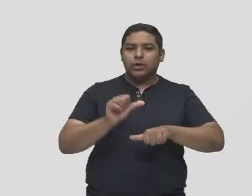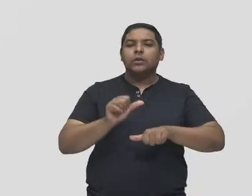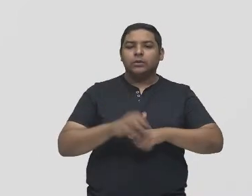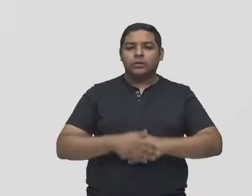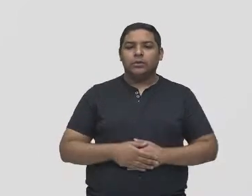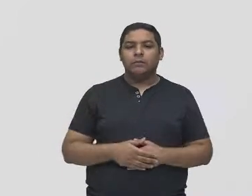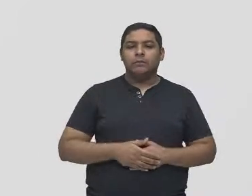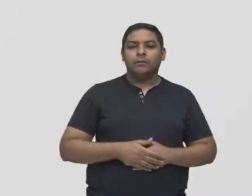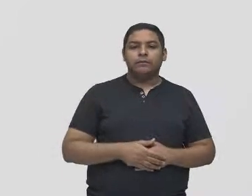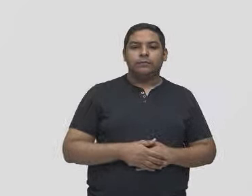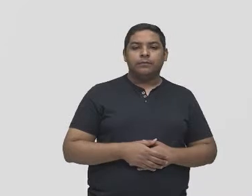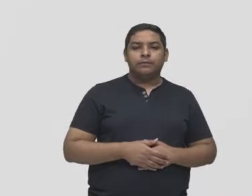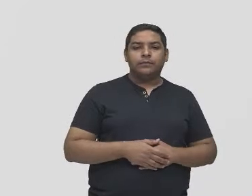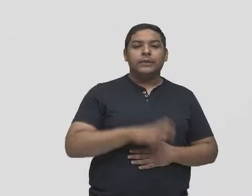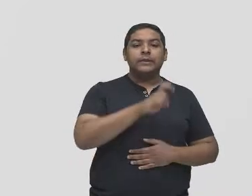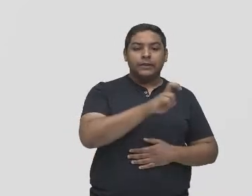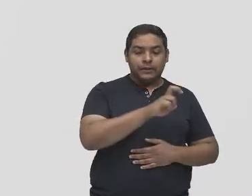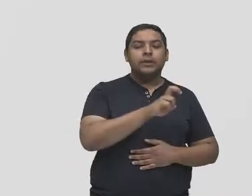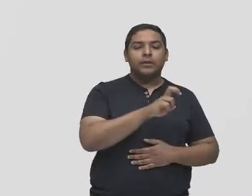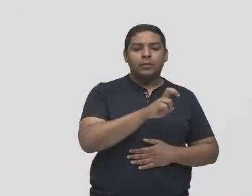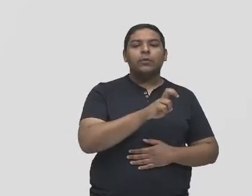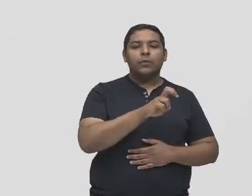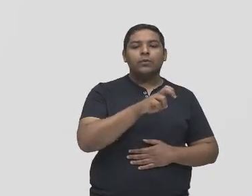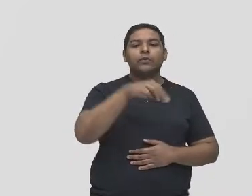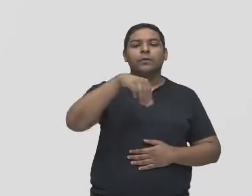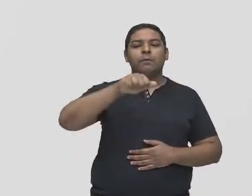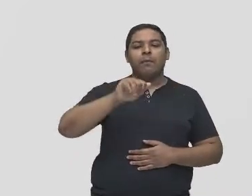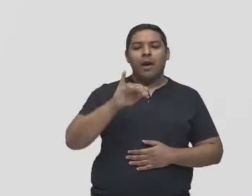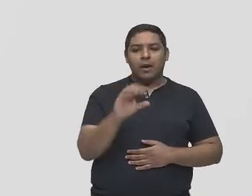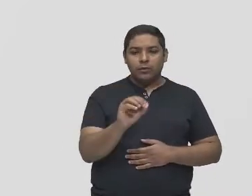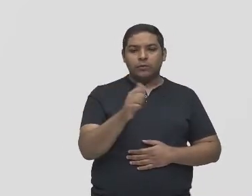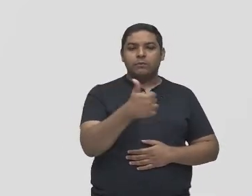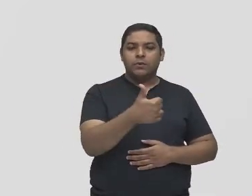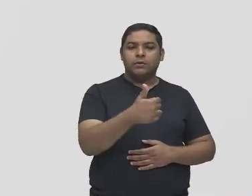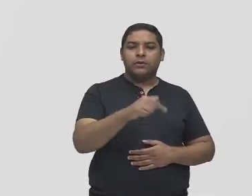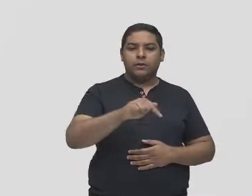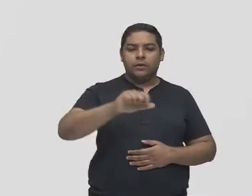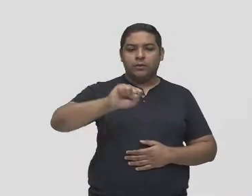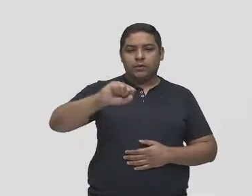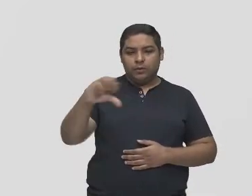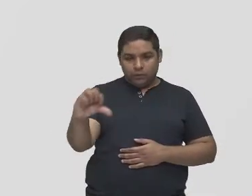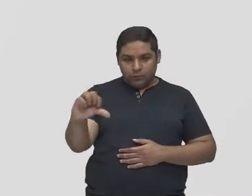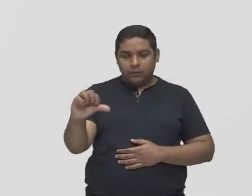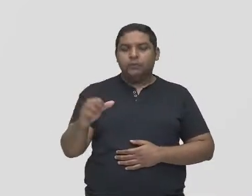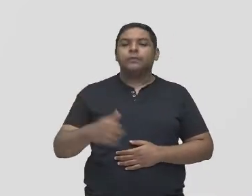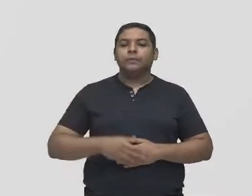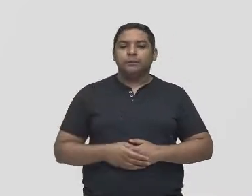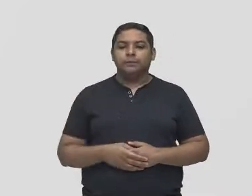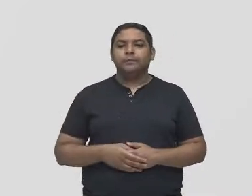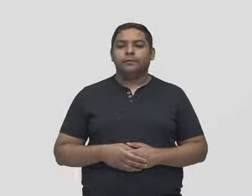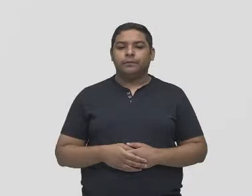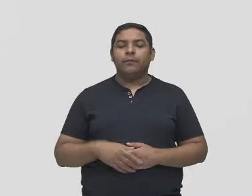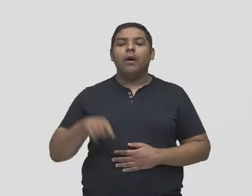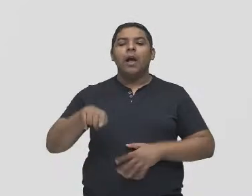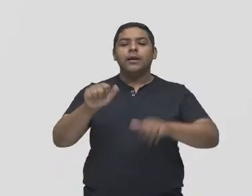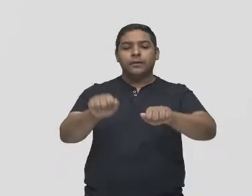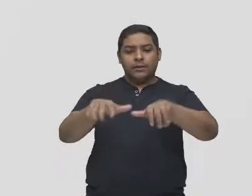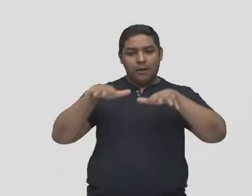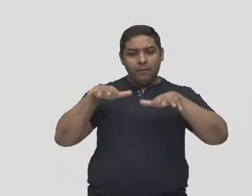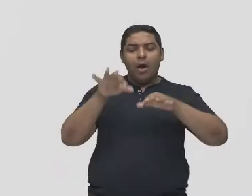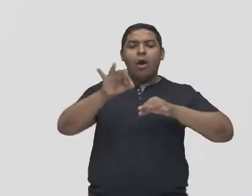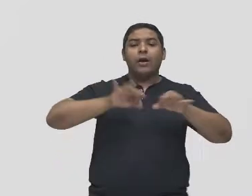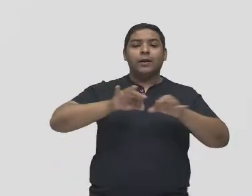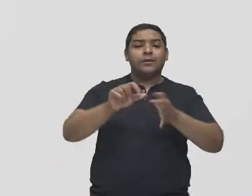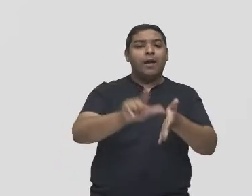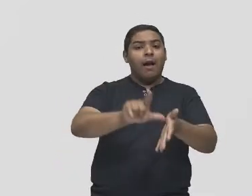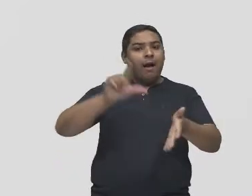de 1789, podem ver aí já a Assembleia. Essa Assembleia vai ser organizada justamente antes da